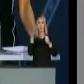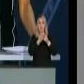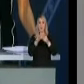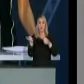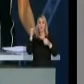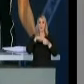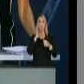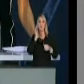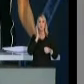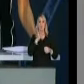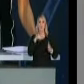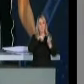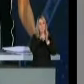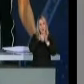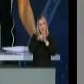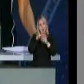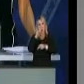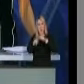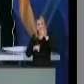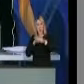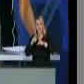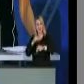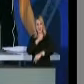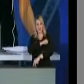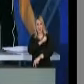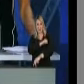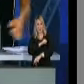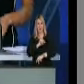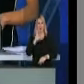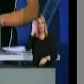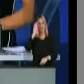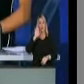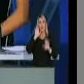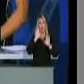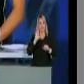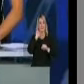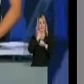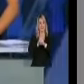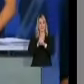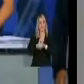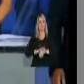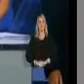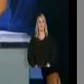nós voltamos já com as perguntas da população carioca para os candidatos. Não saia daí.